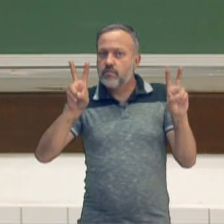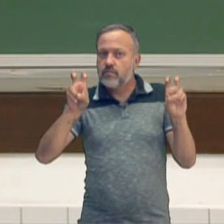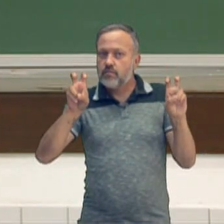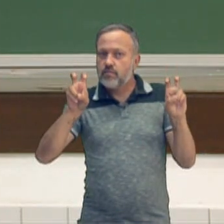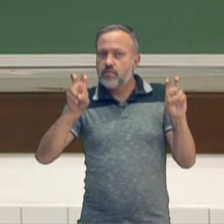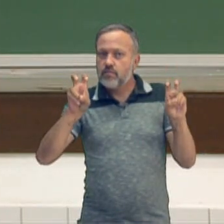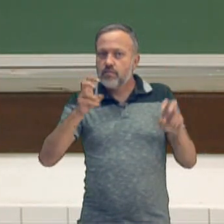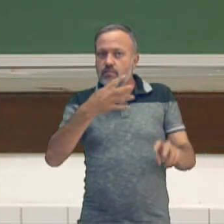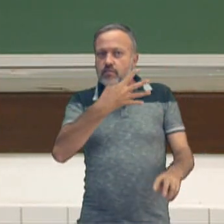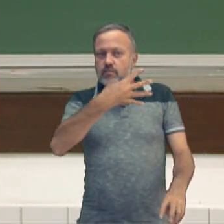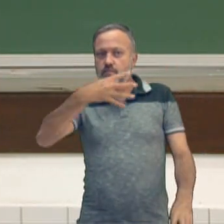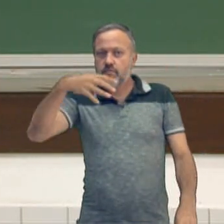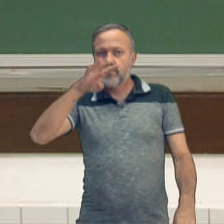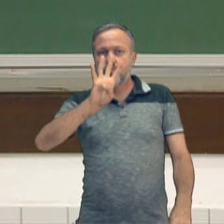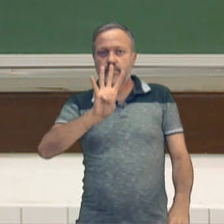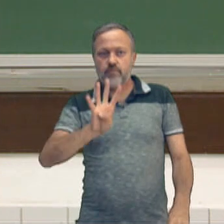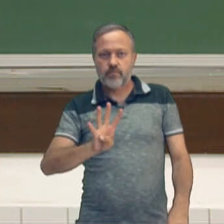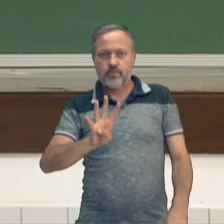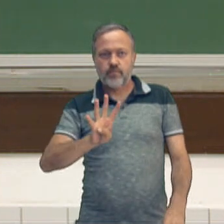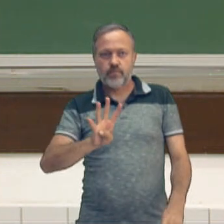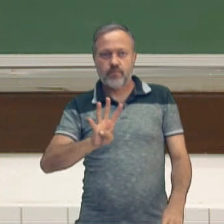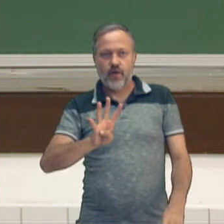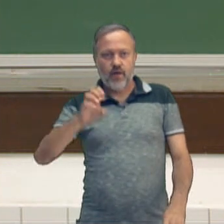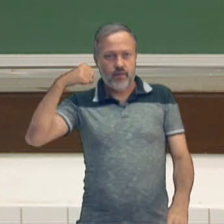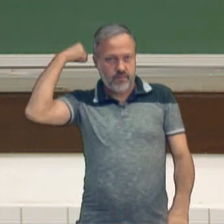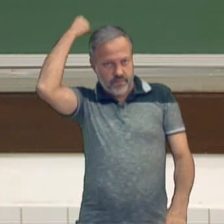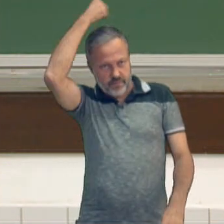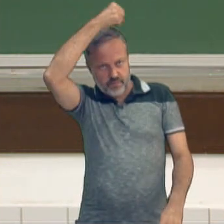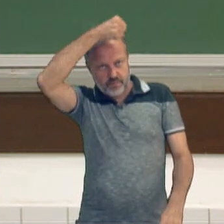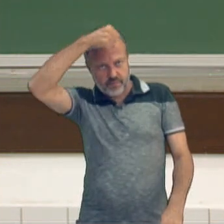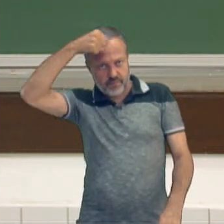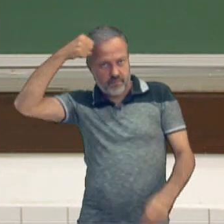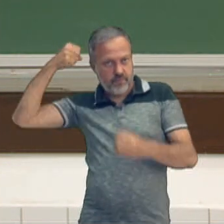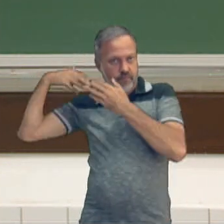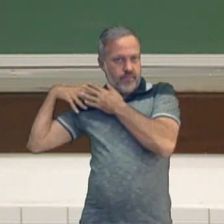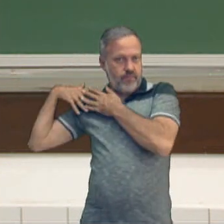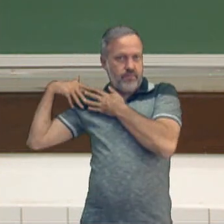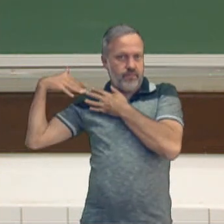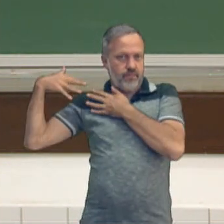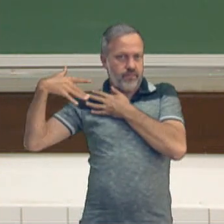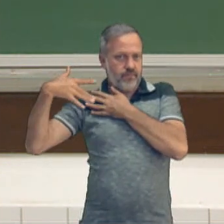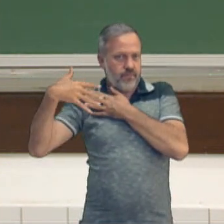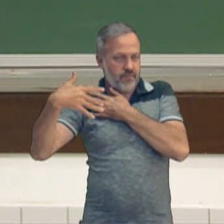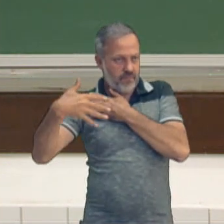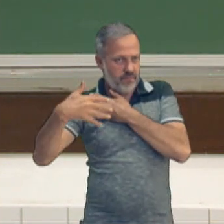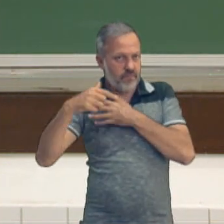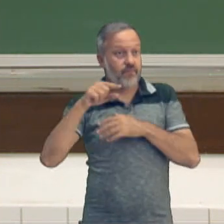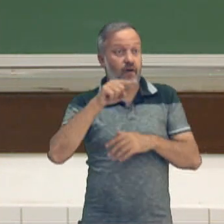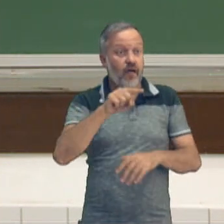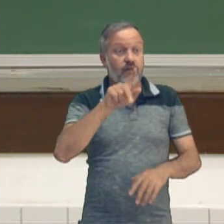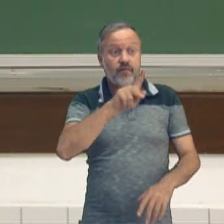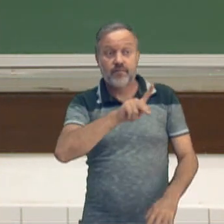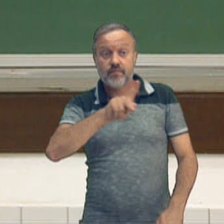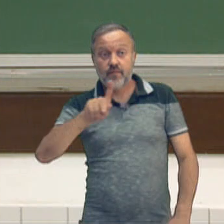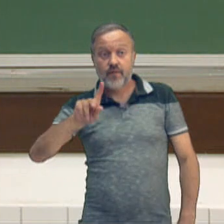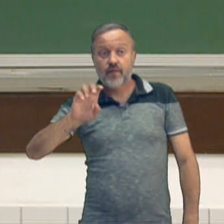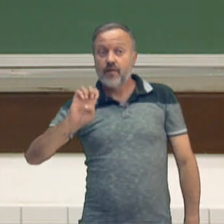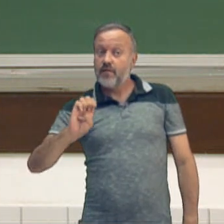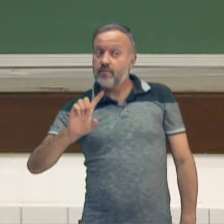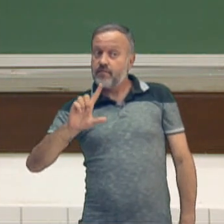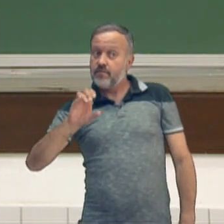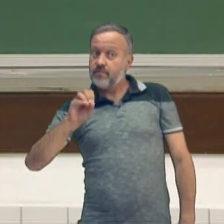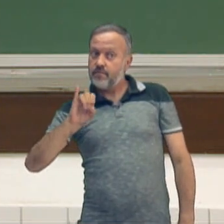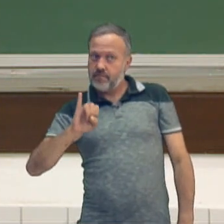os calendários sagrados dentro do conteúdo Temporalidade Sagrada. Eu sou o professor Eloy e nesta